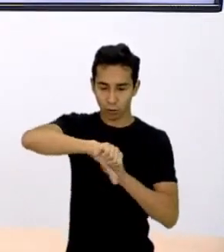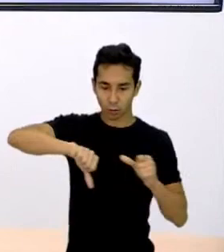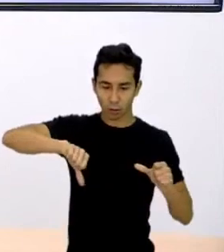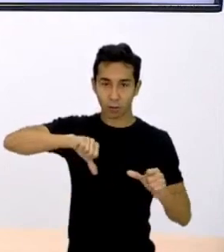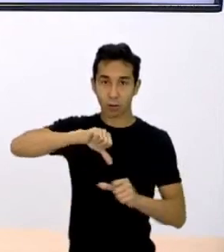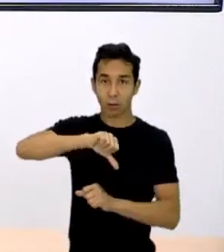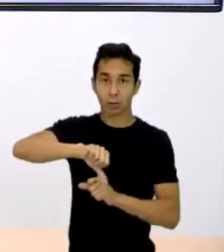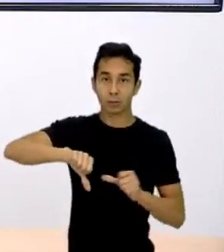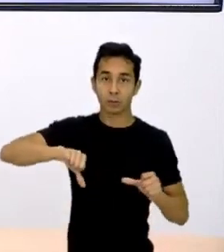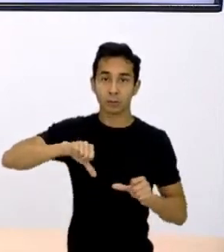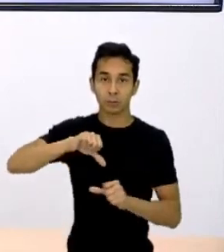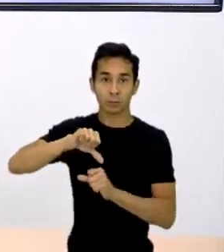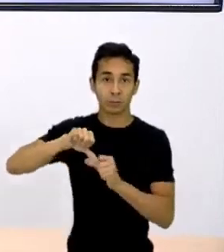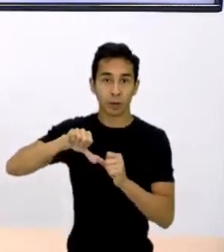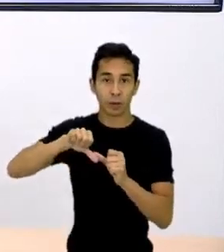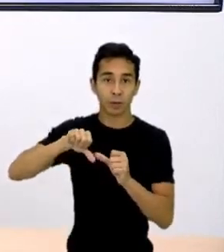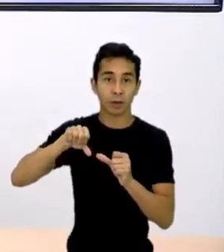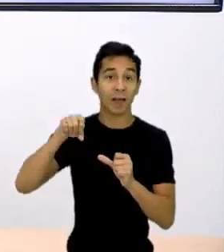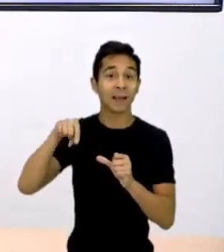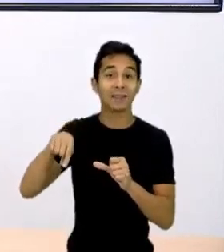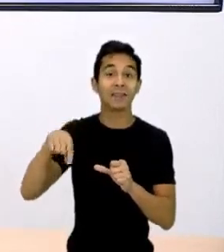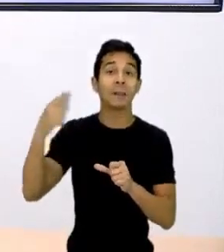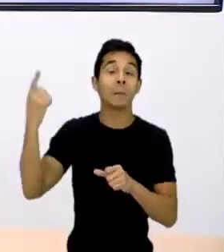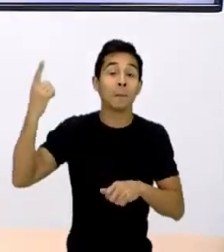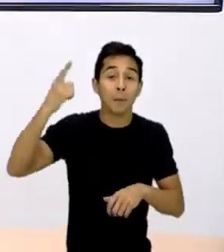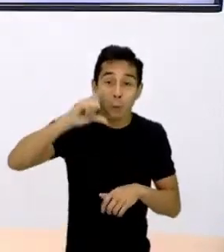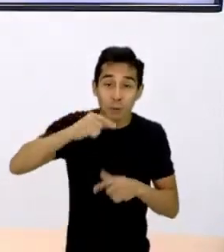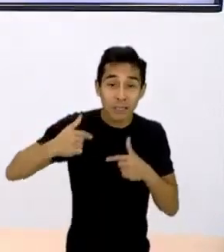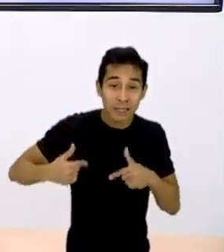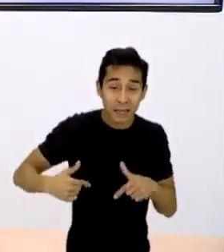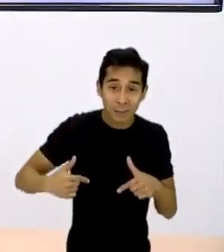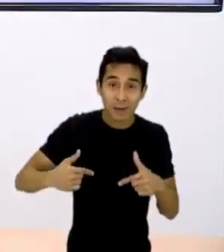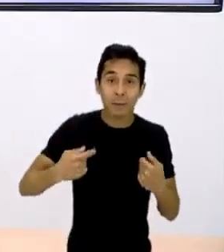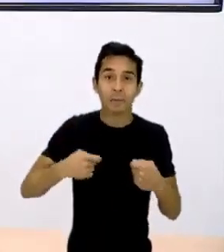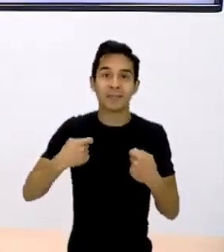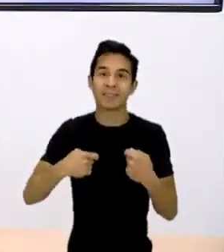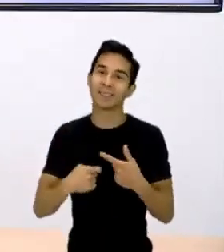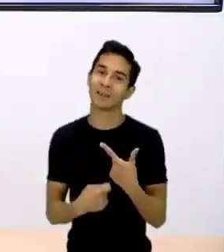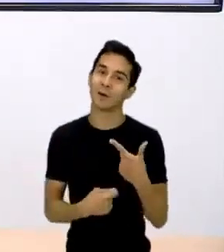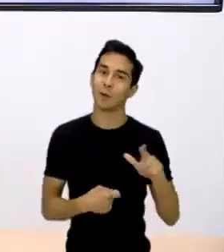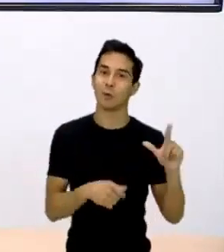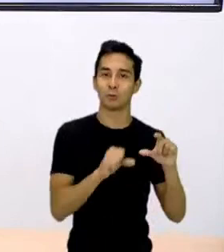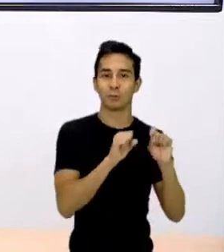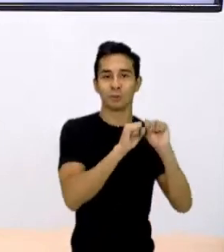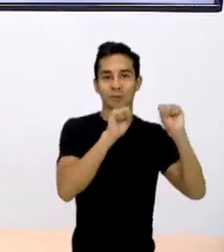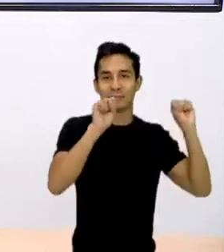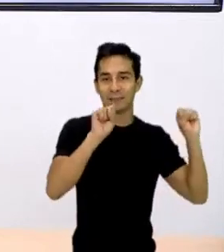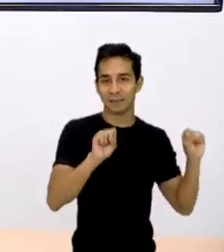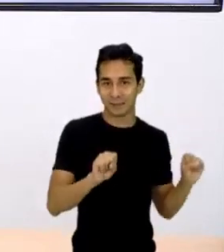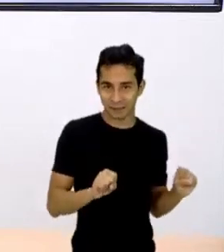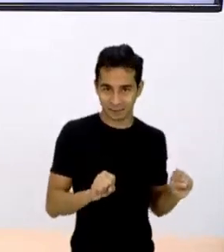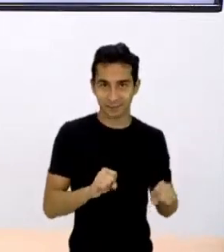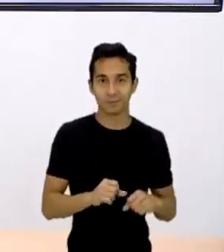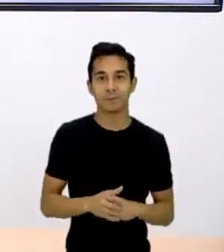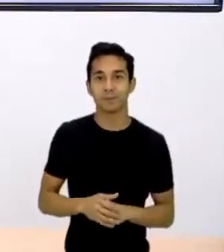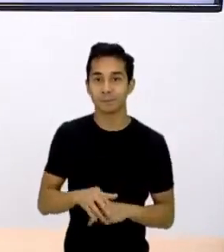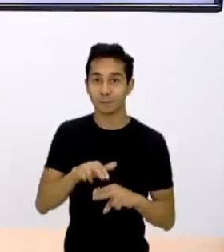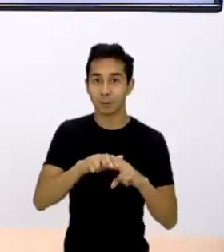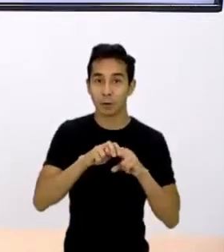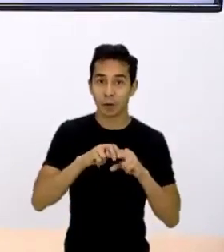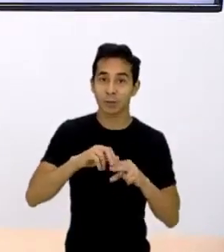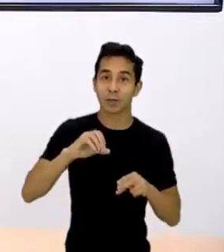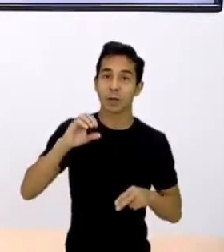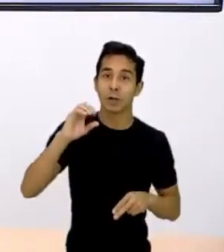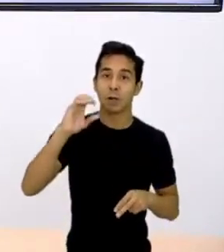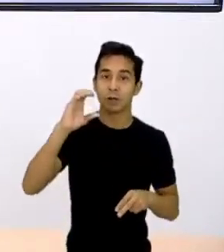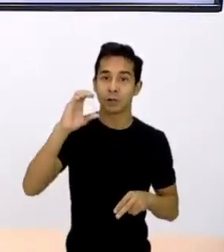para serem realizadas, ela precisa de um outro sistema, né? Porque quem vai levar esse oxigênio